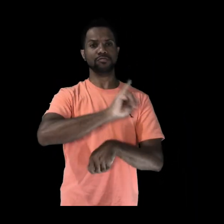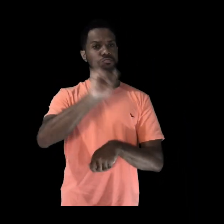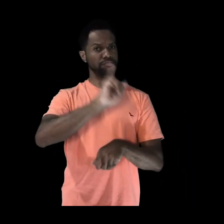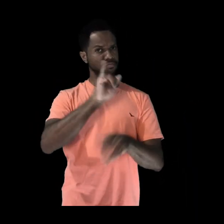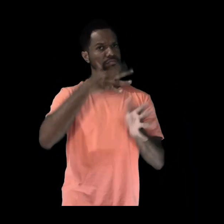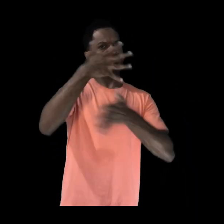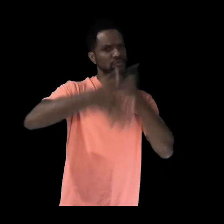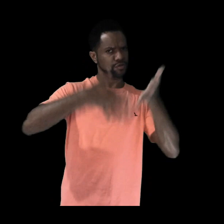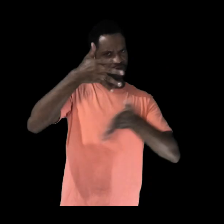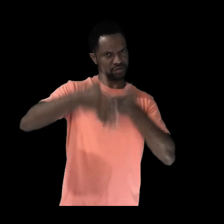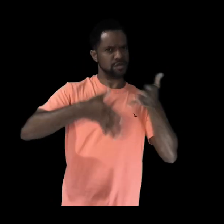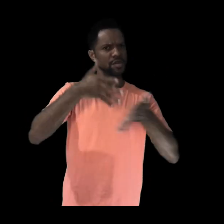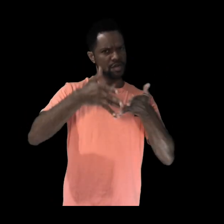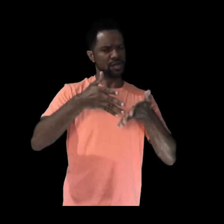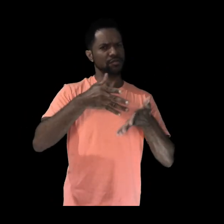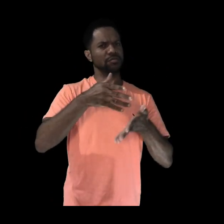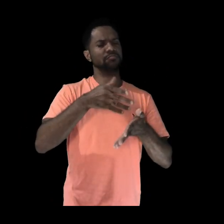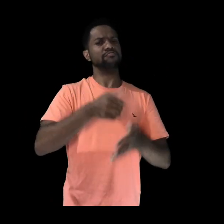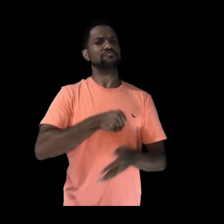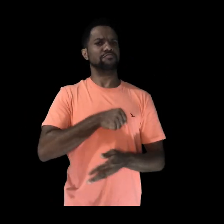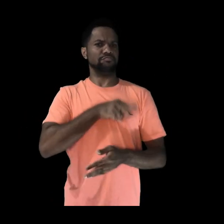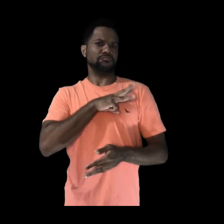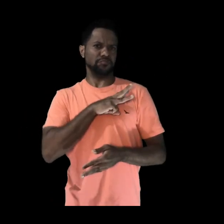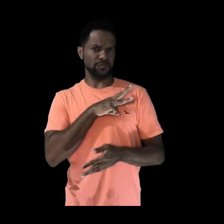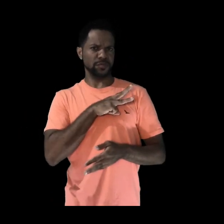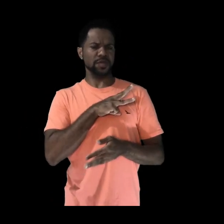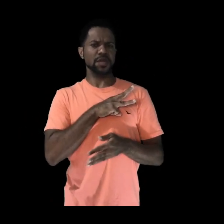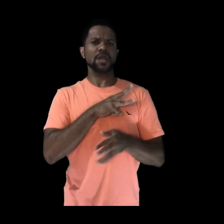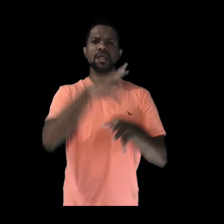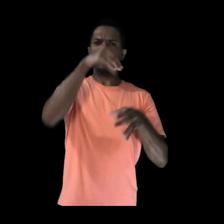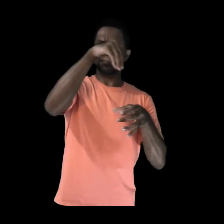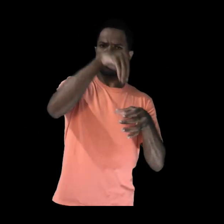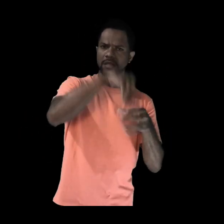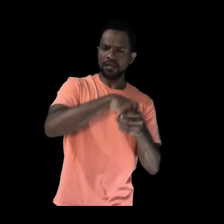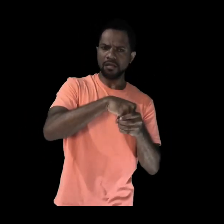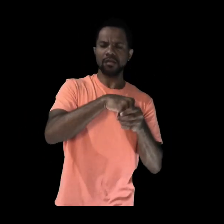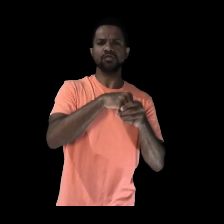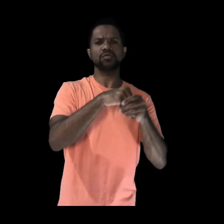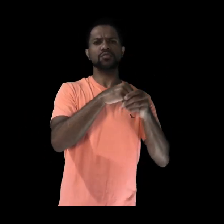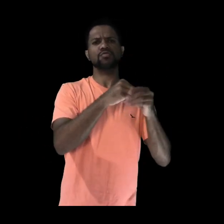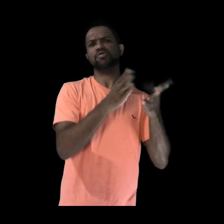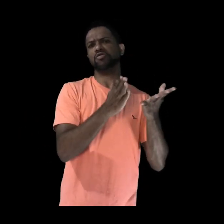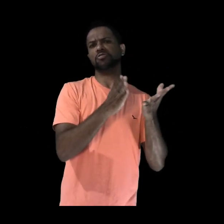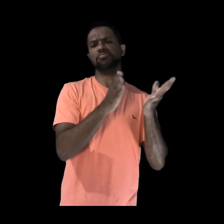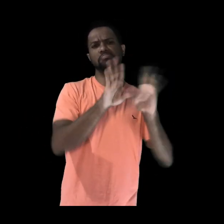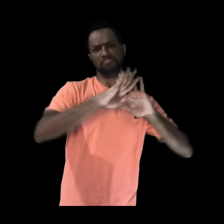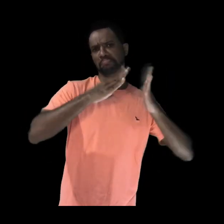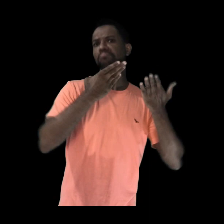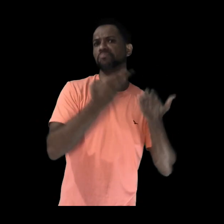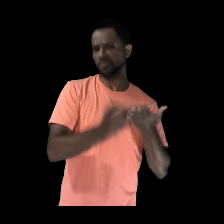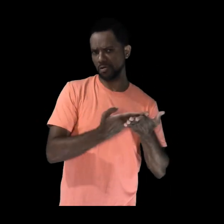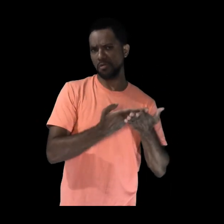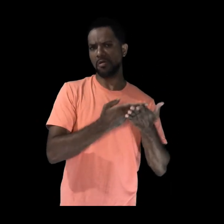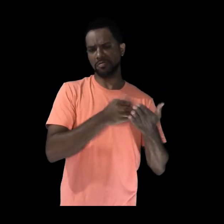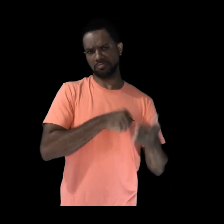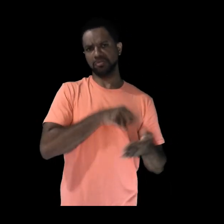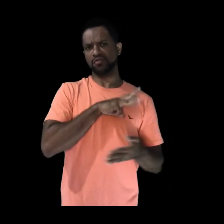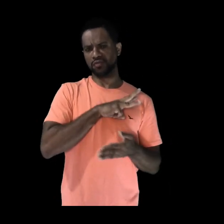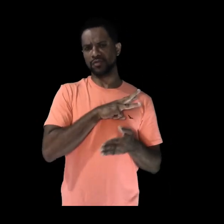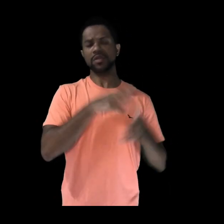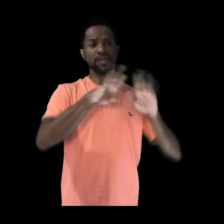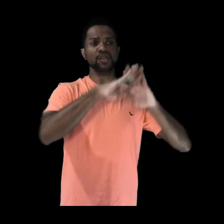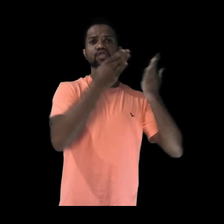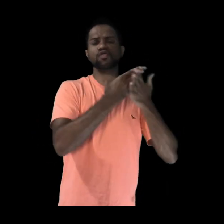um instrutor de Libras, em nível médio, ou seja, trabalhar com ensino de Libras em instituições até o nível médio, e